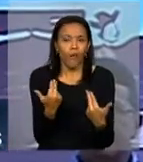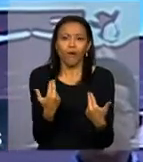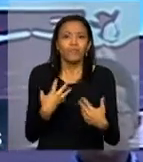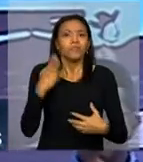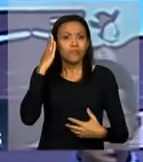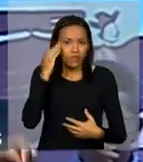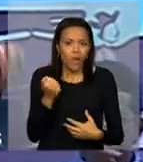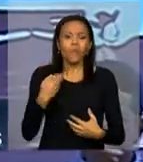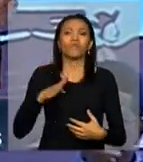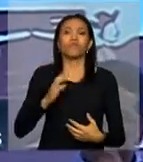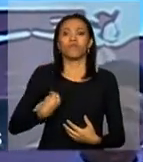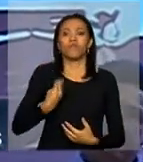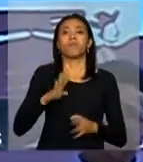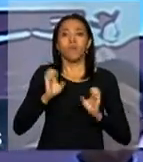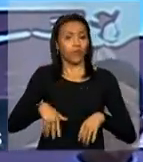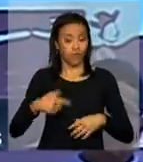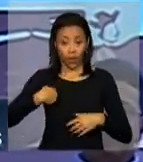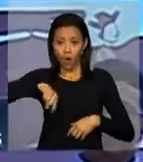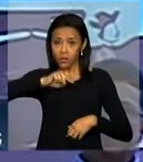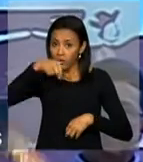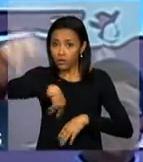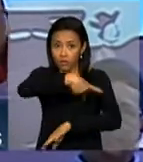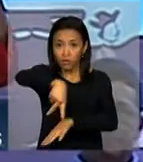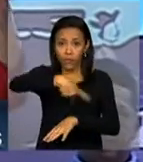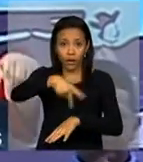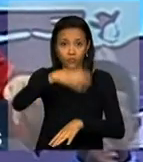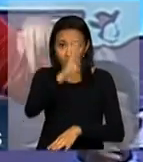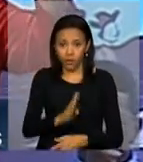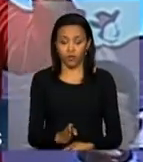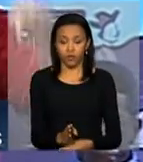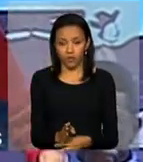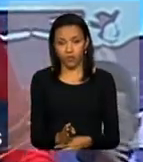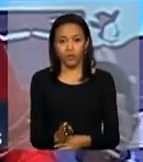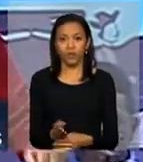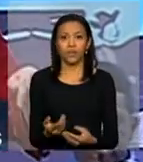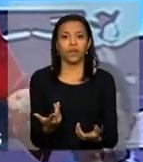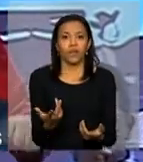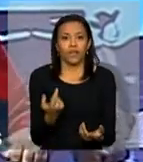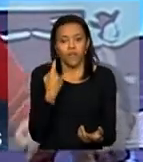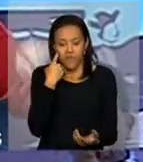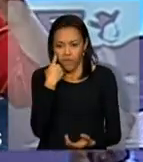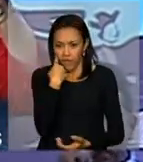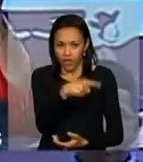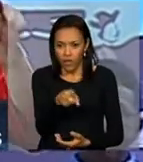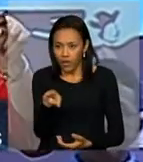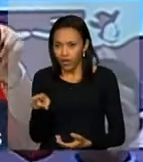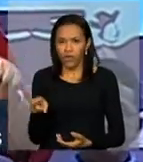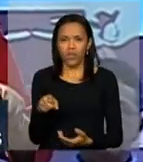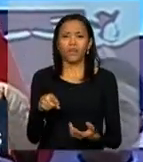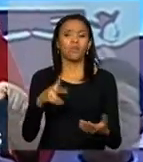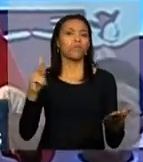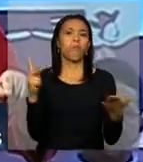que, aqui no nosso país, deixar de ver que